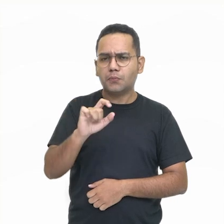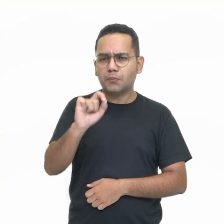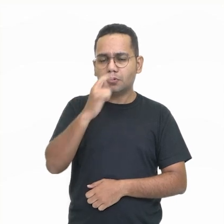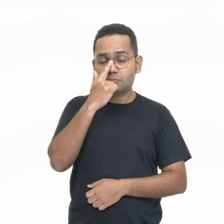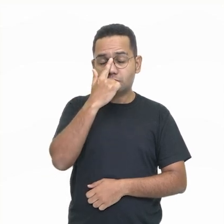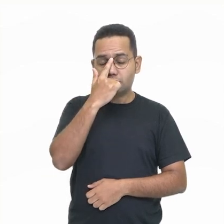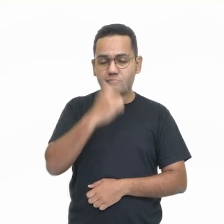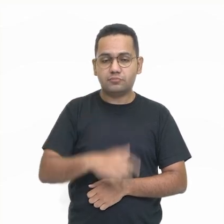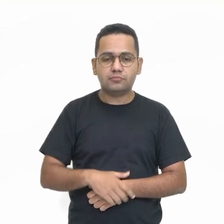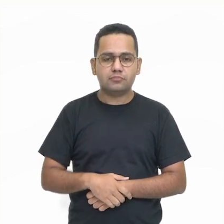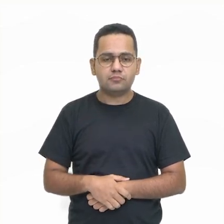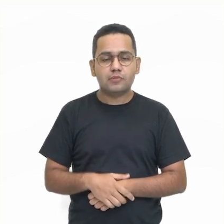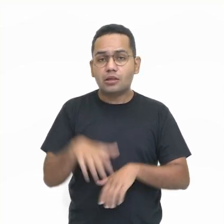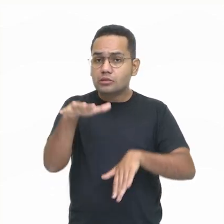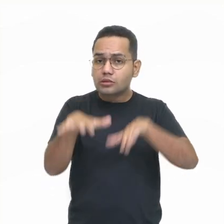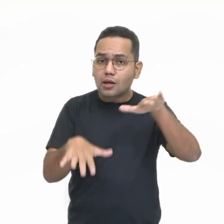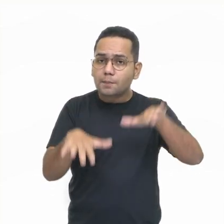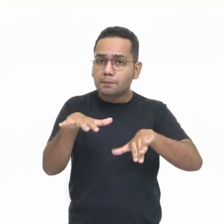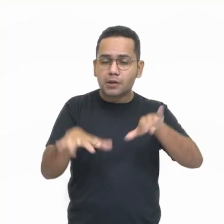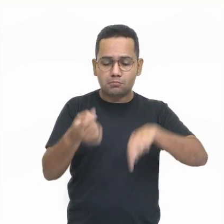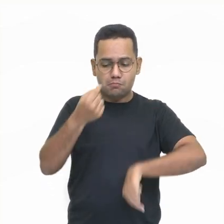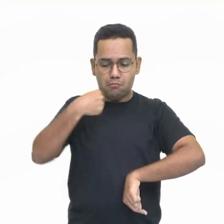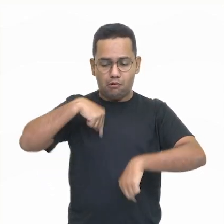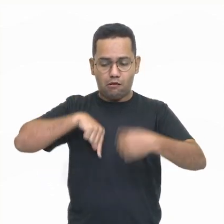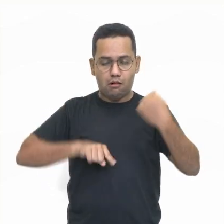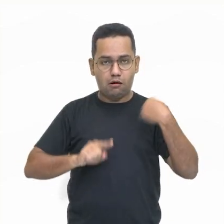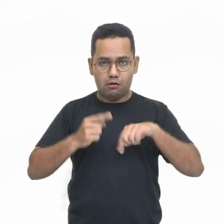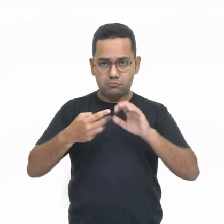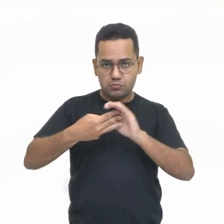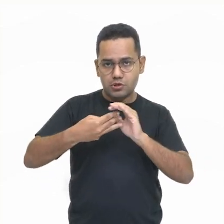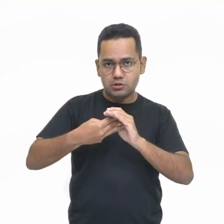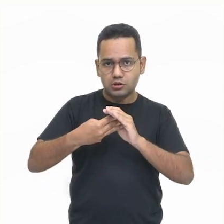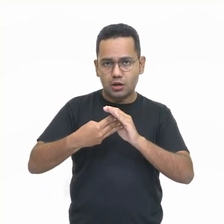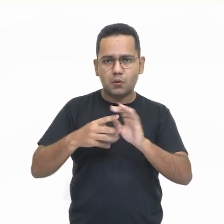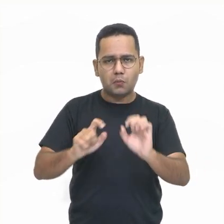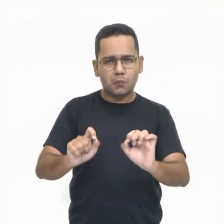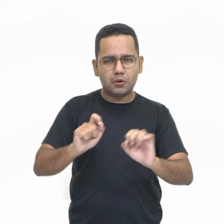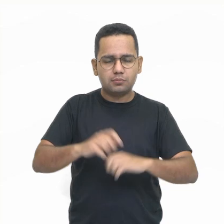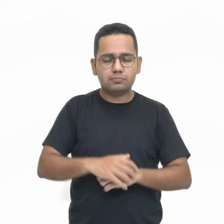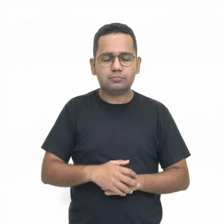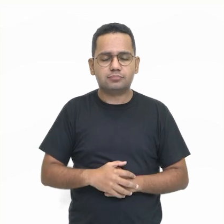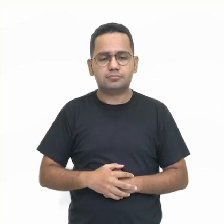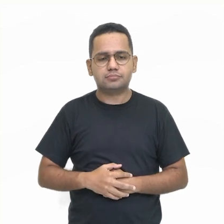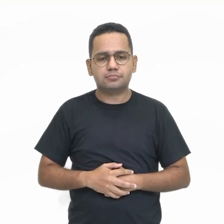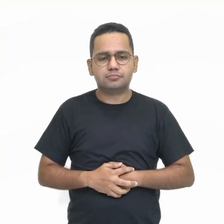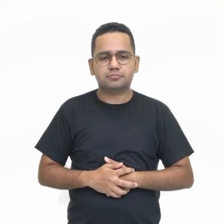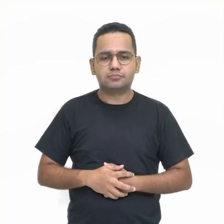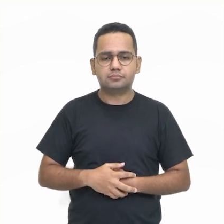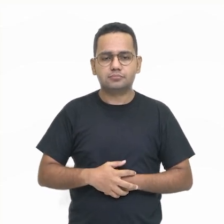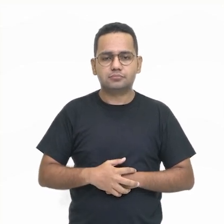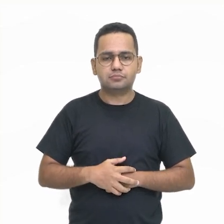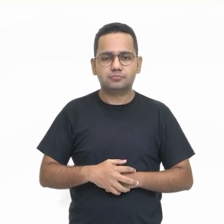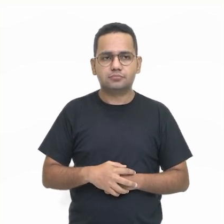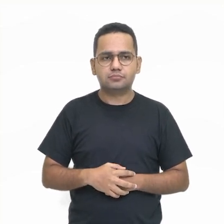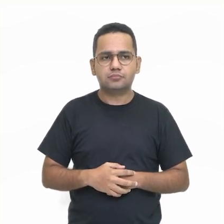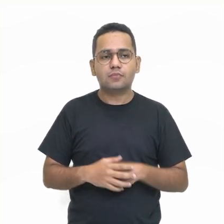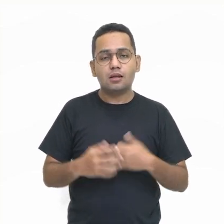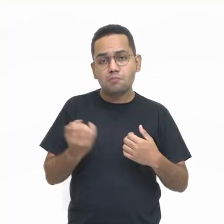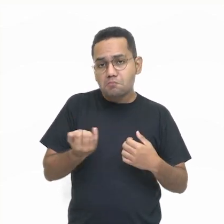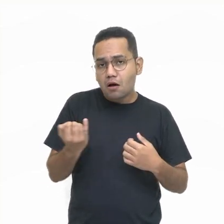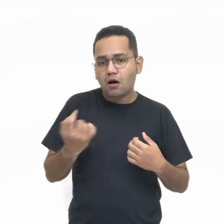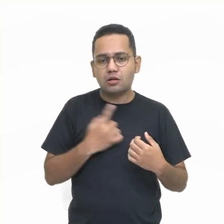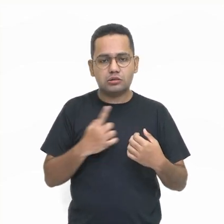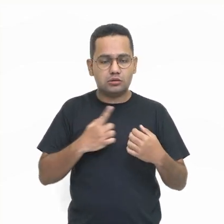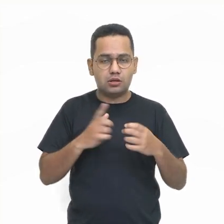certas situações no metabolismo celular, é importante manter essa diferença de concentração